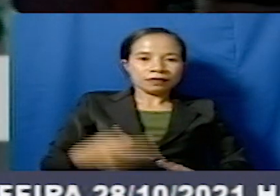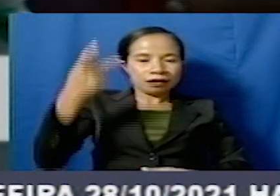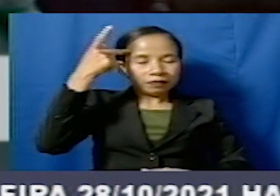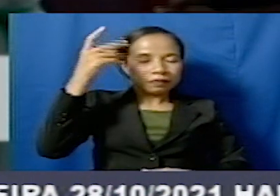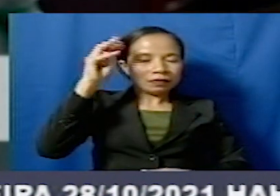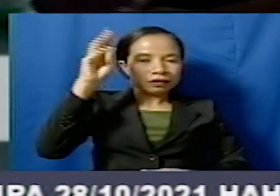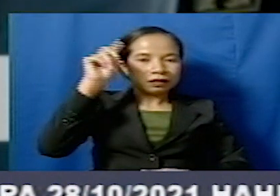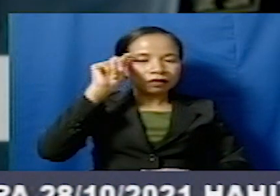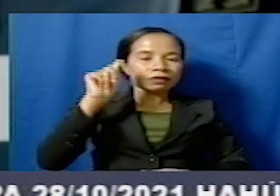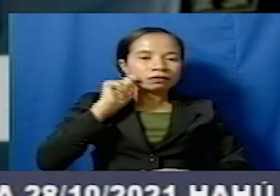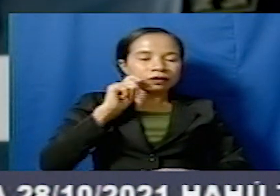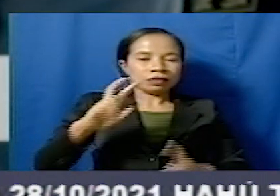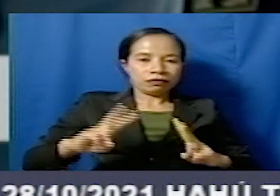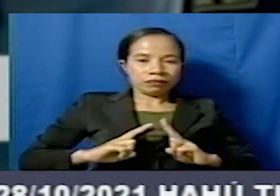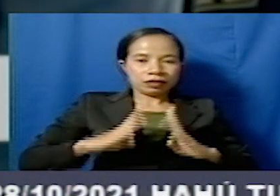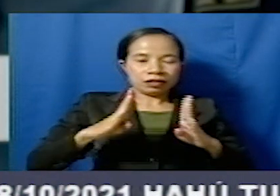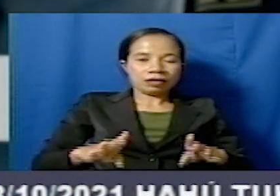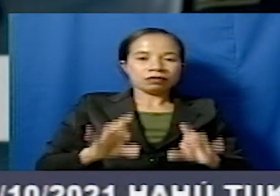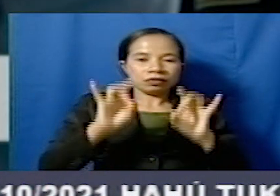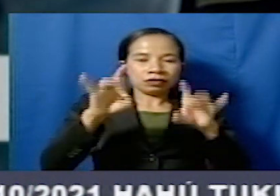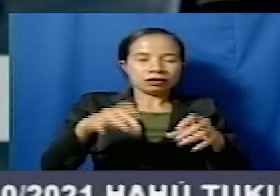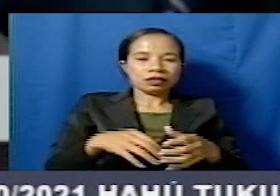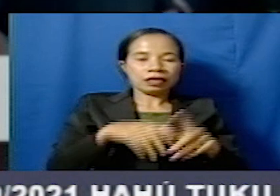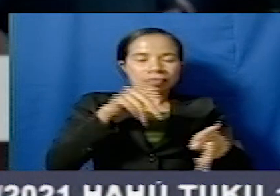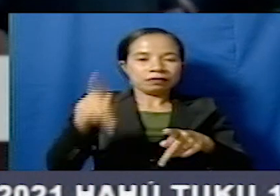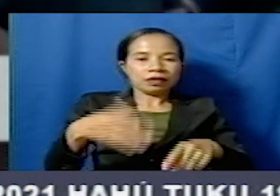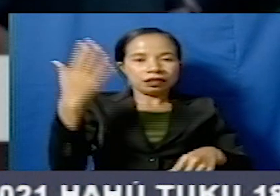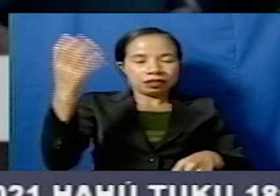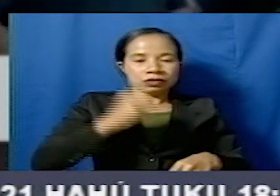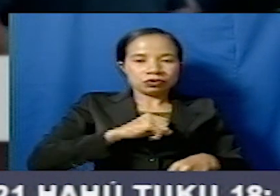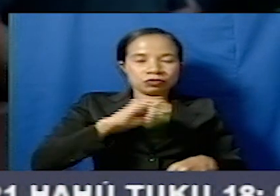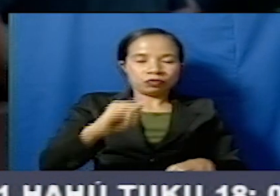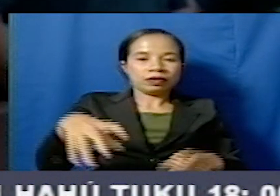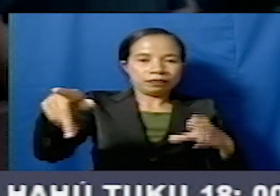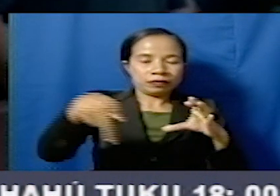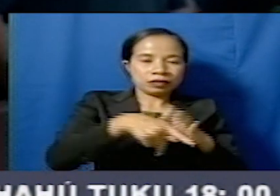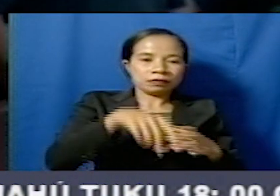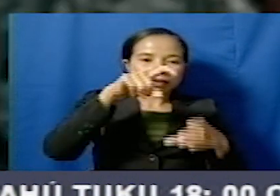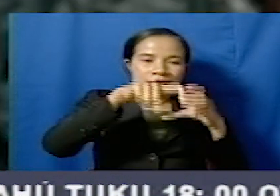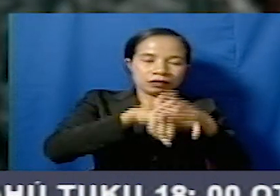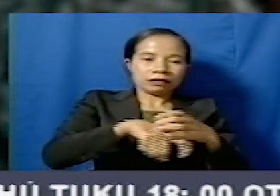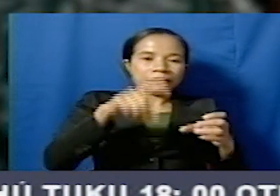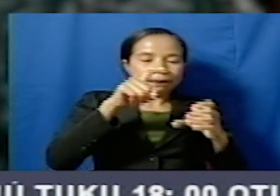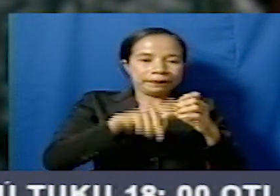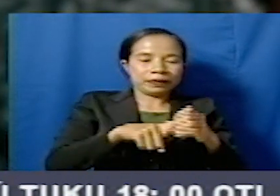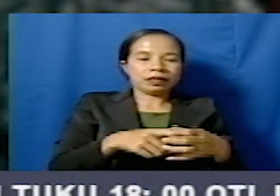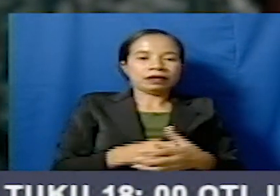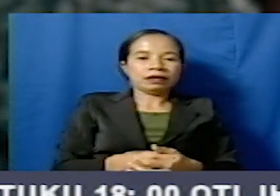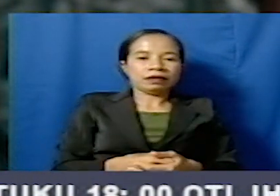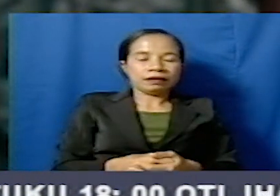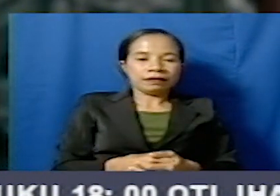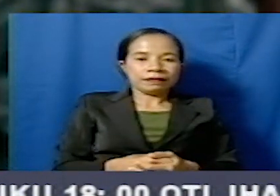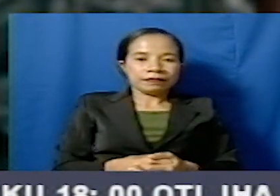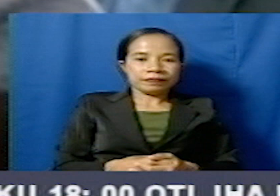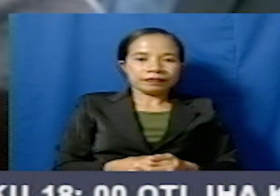Primeiro-ministro Taur Matan Ruak, veteranos Nostrani e Hasuai Vila participa lançamento Perfurasaun poço Minarai Feto